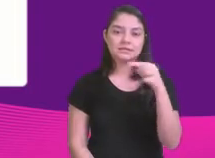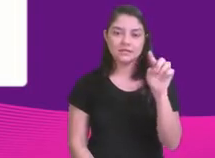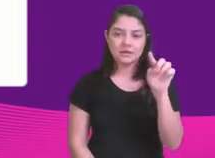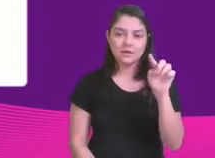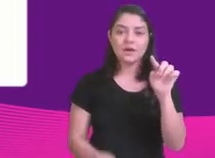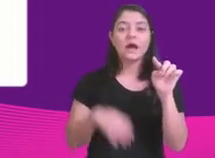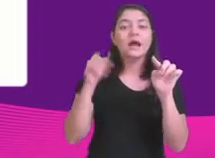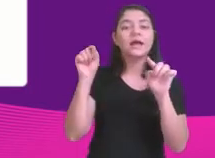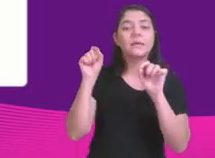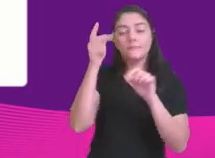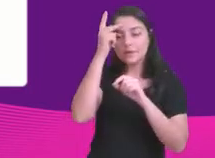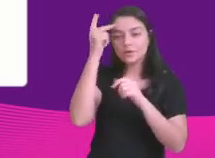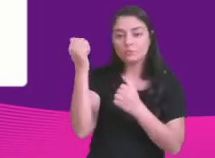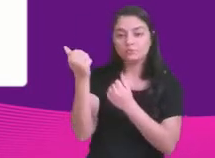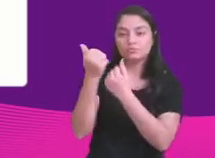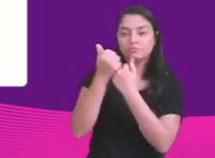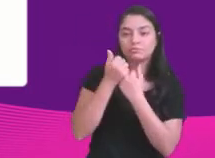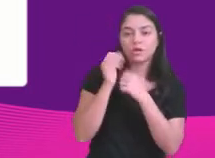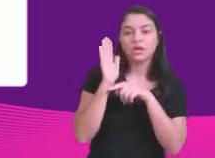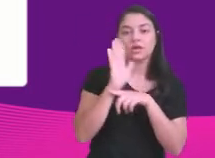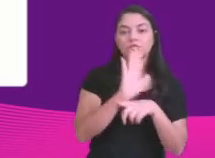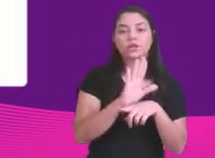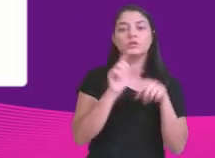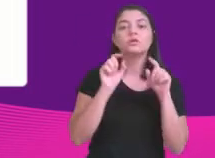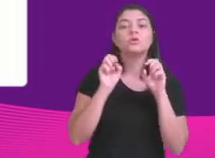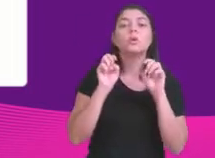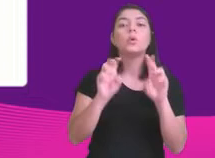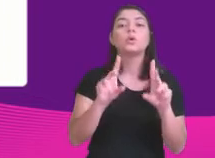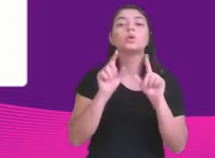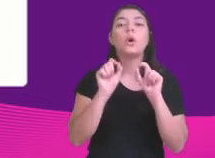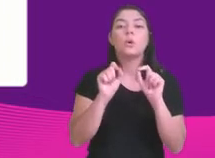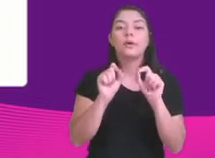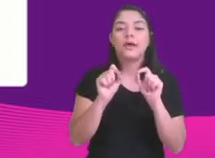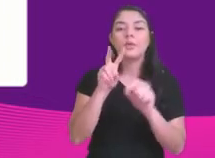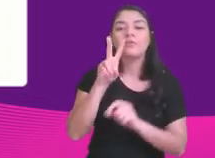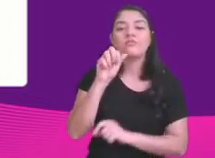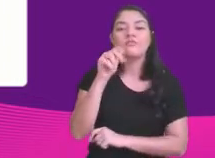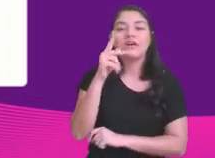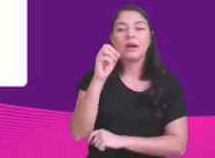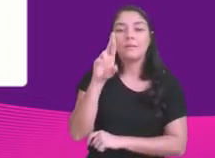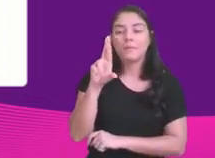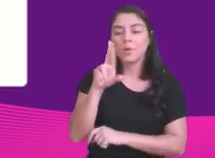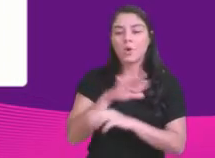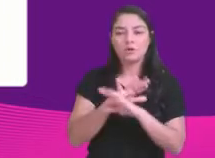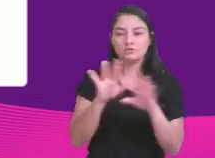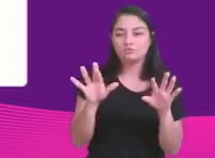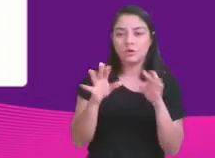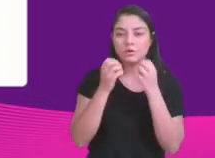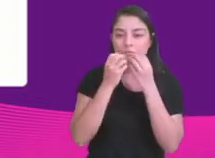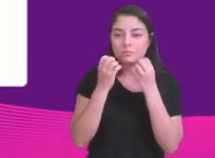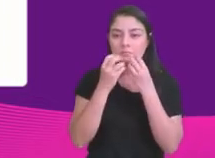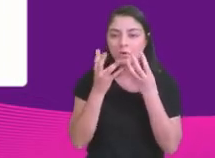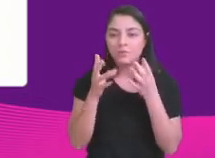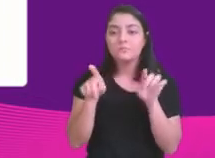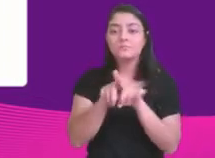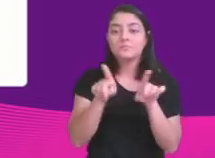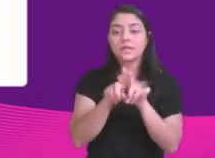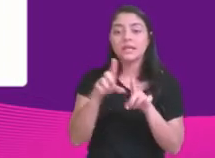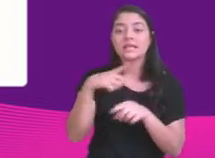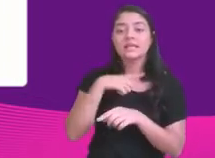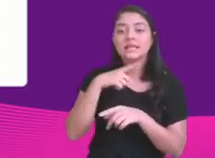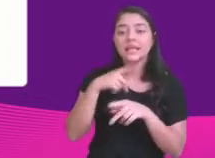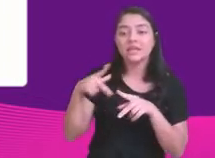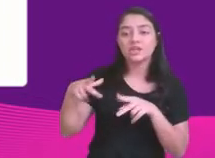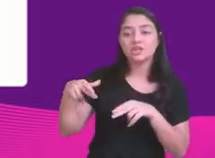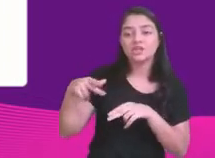da utilização da ferramenta do eletrocautério. Nós temos uma tesoura na mão direita do cirurgião